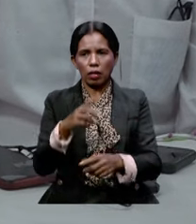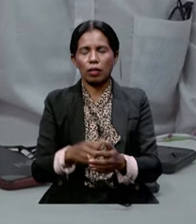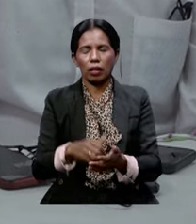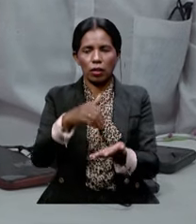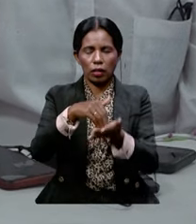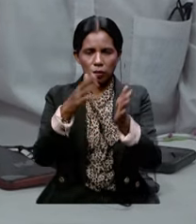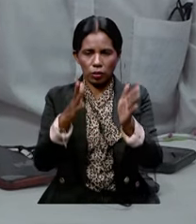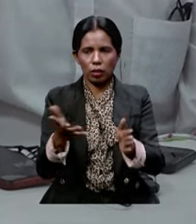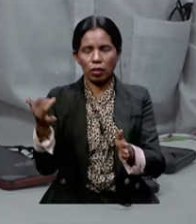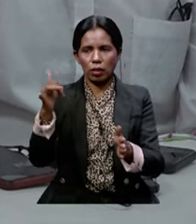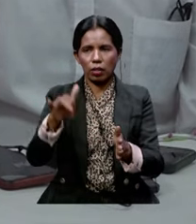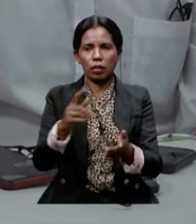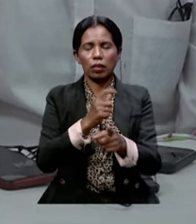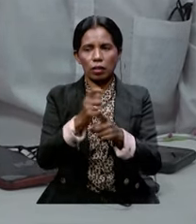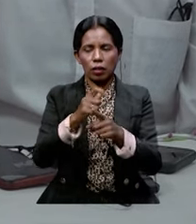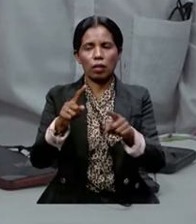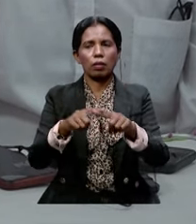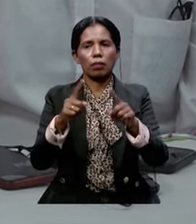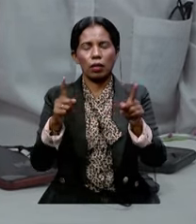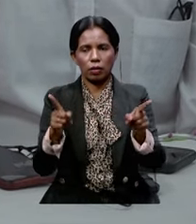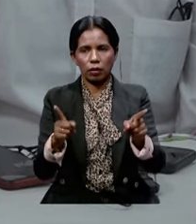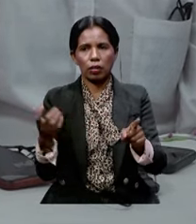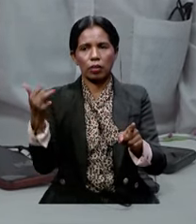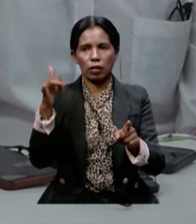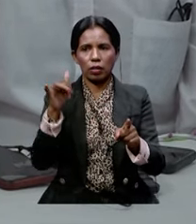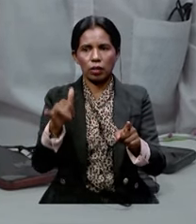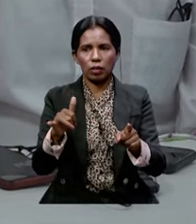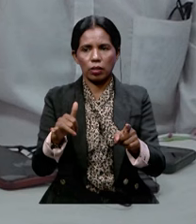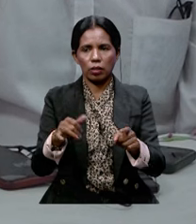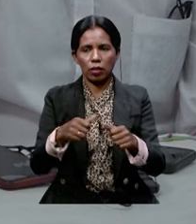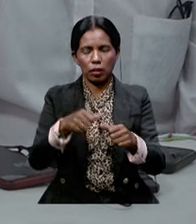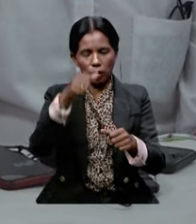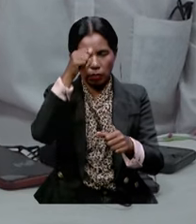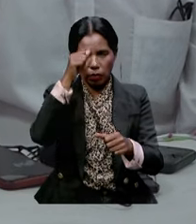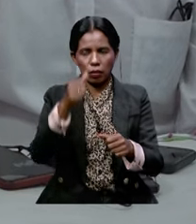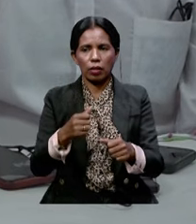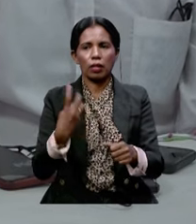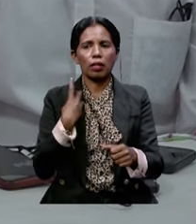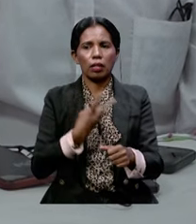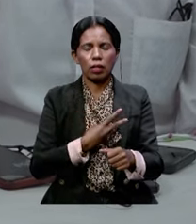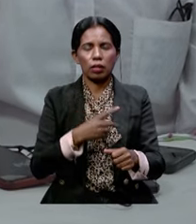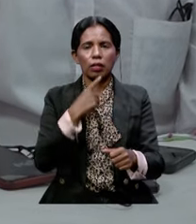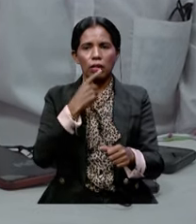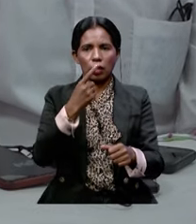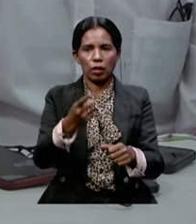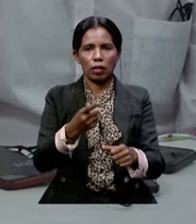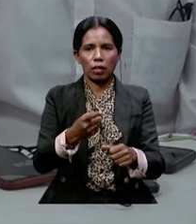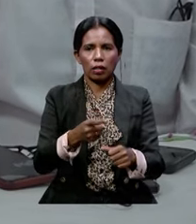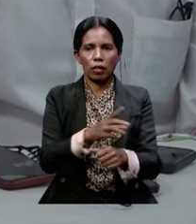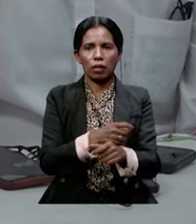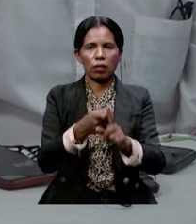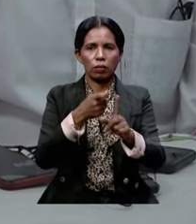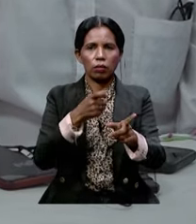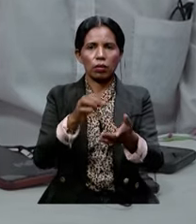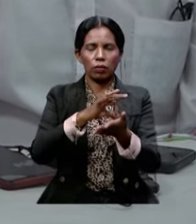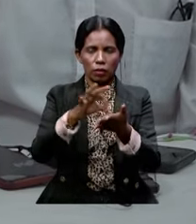aluno sira, sira prática, mas bem quase se memoriza. Então, a encoraja, ali se formação